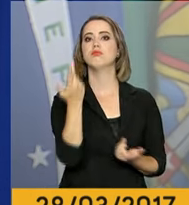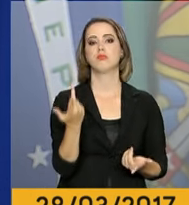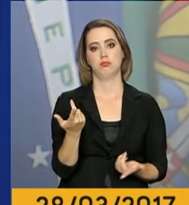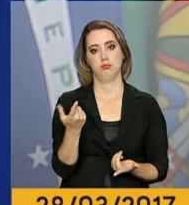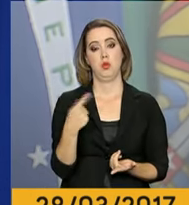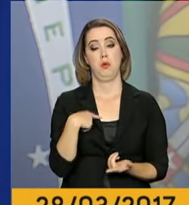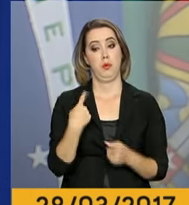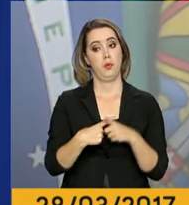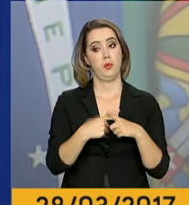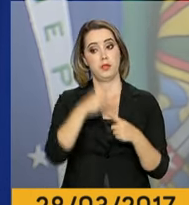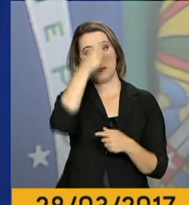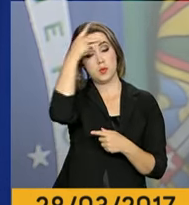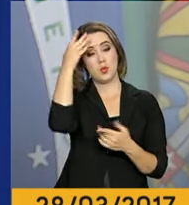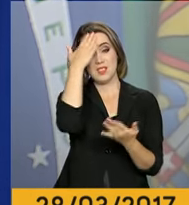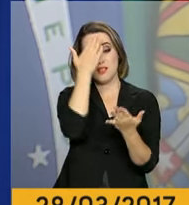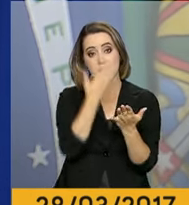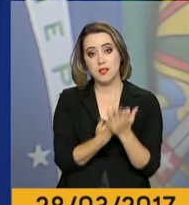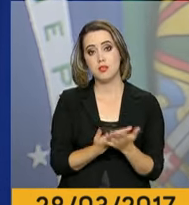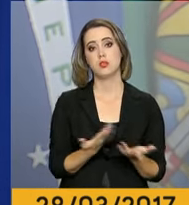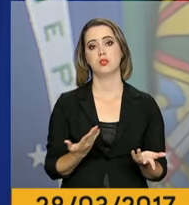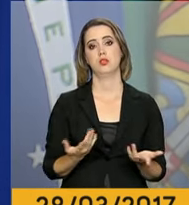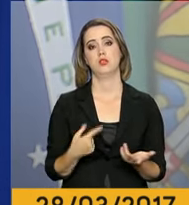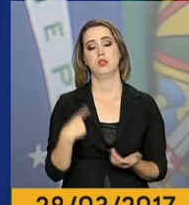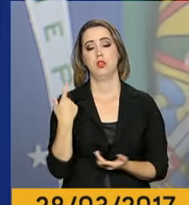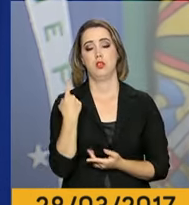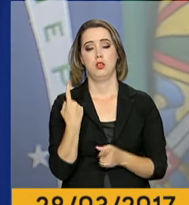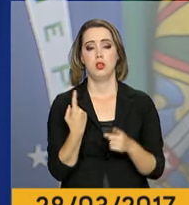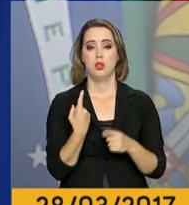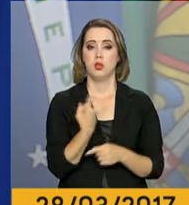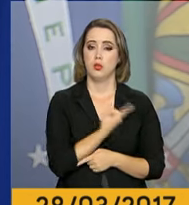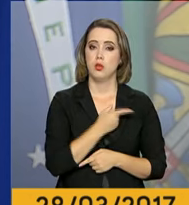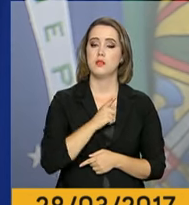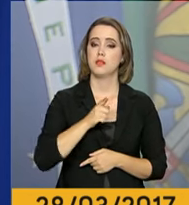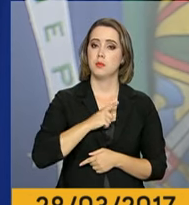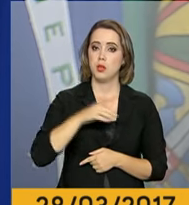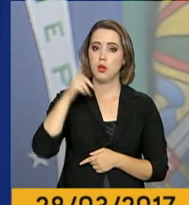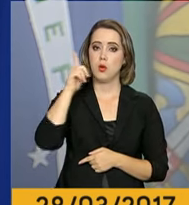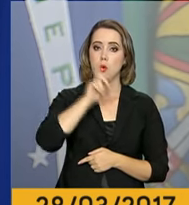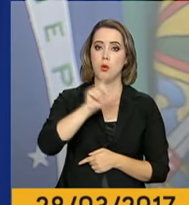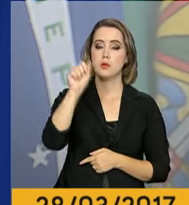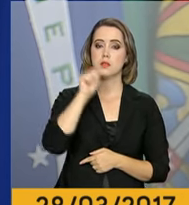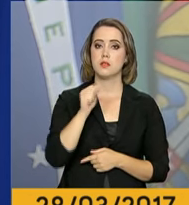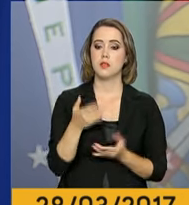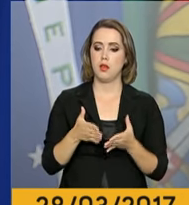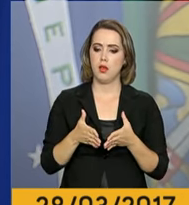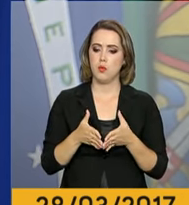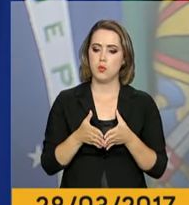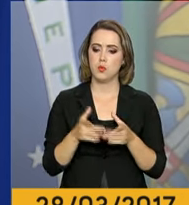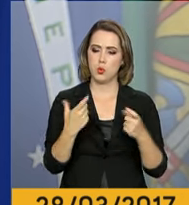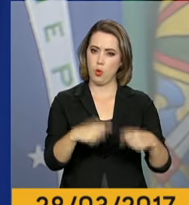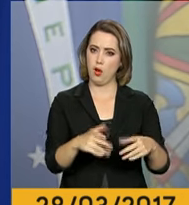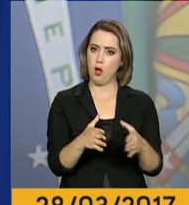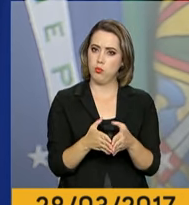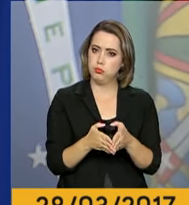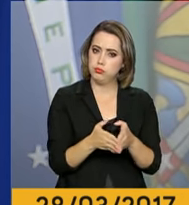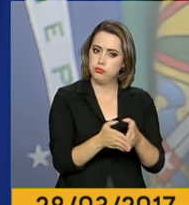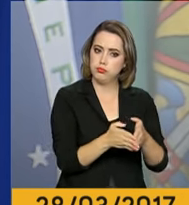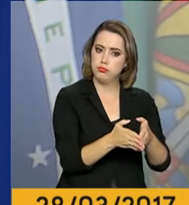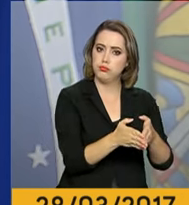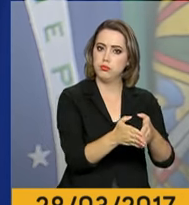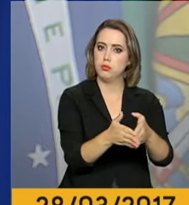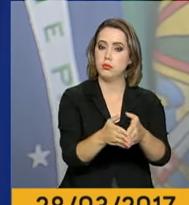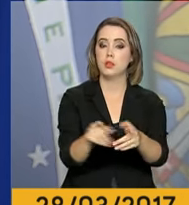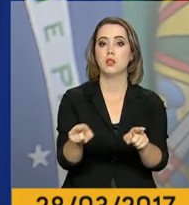conseguimos há 2 TR dias atrás levar a diante a concessão de um porto em Santarém em Face da